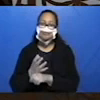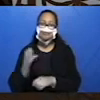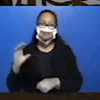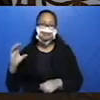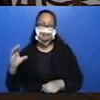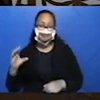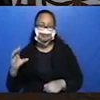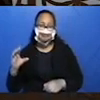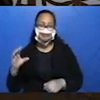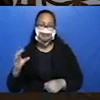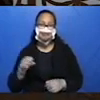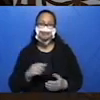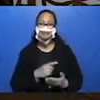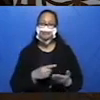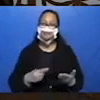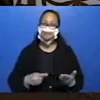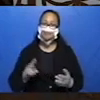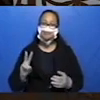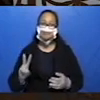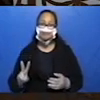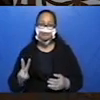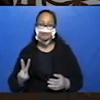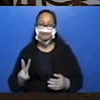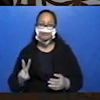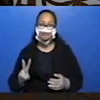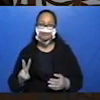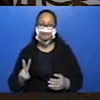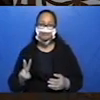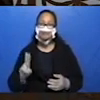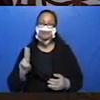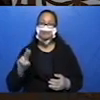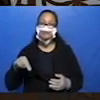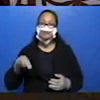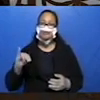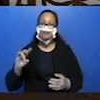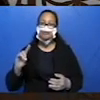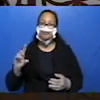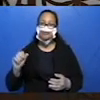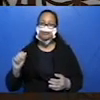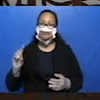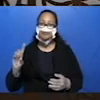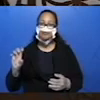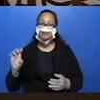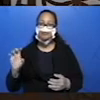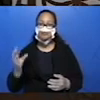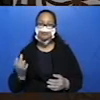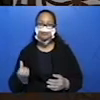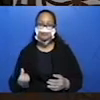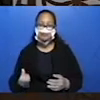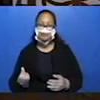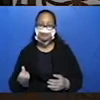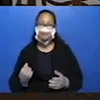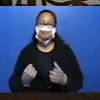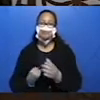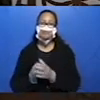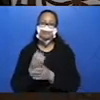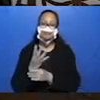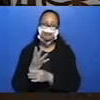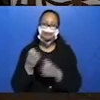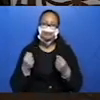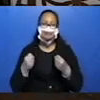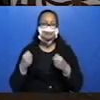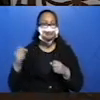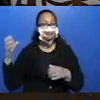2. Nós vamos começar a unidade 6, as plantas precisam de luz. Vamos fazer as